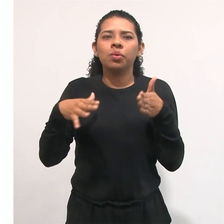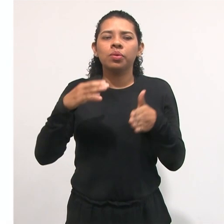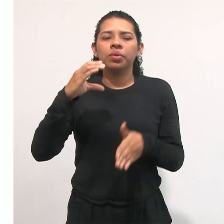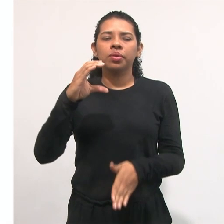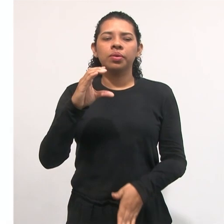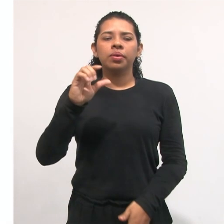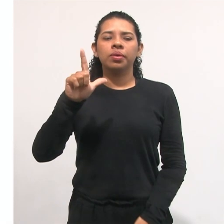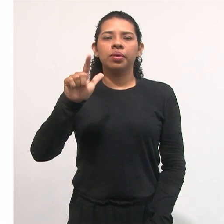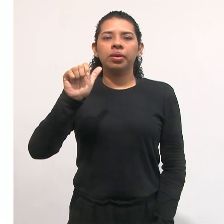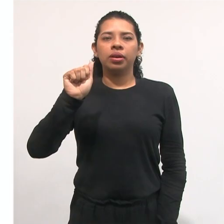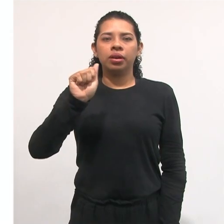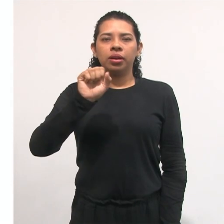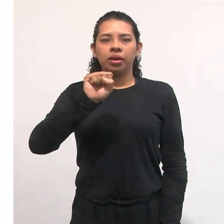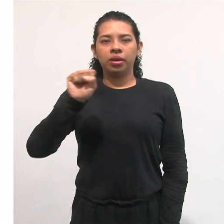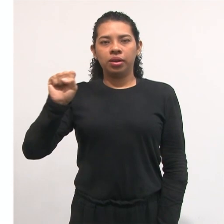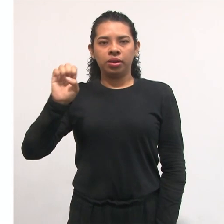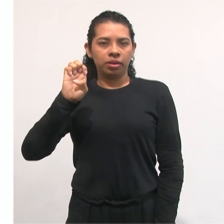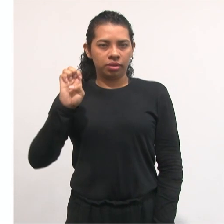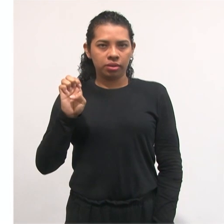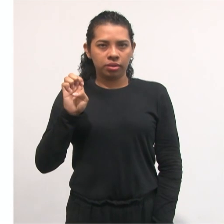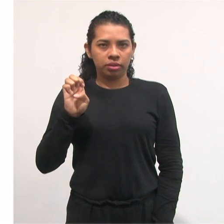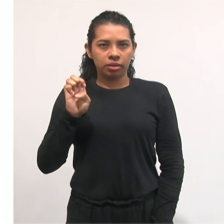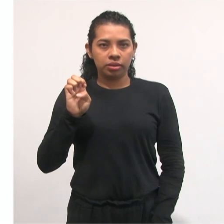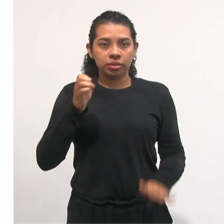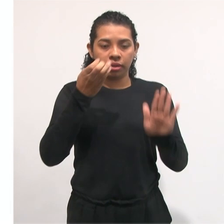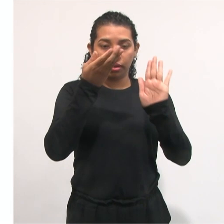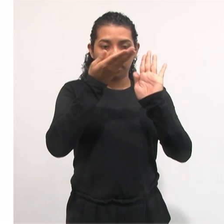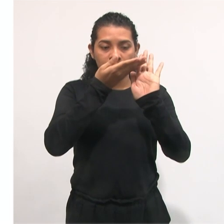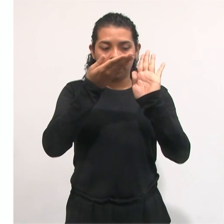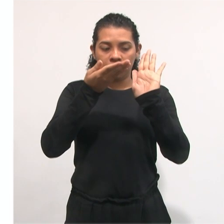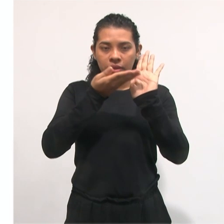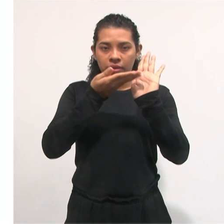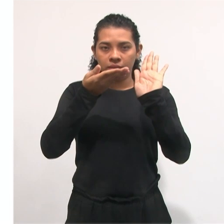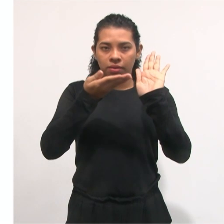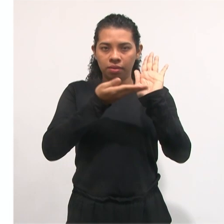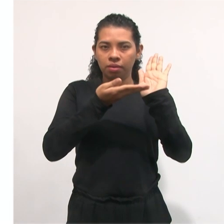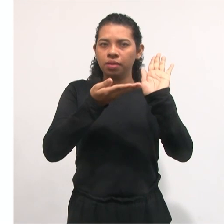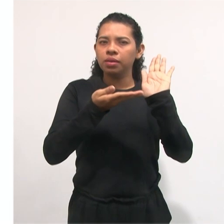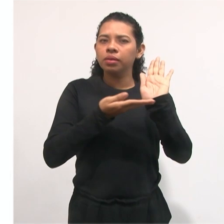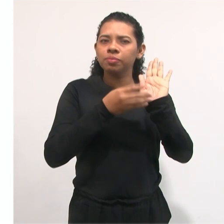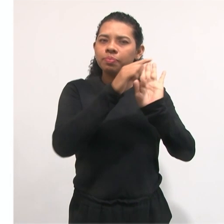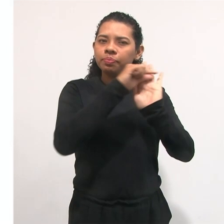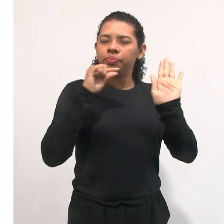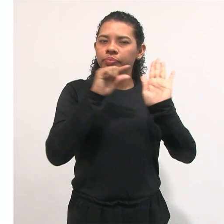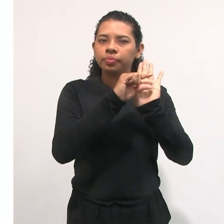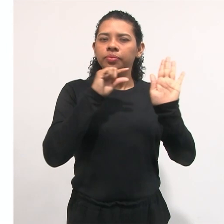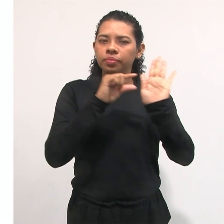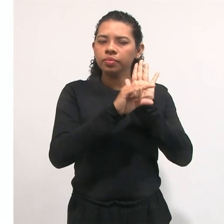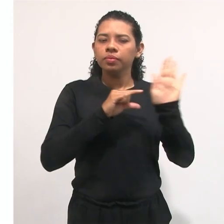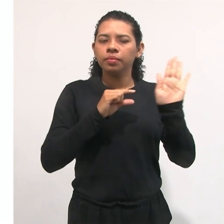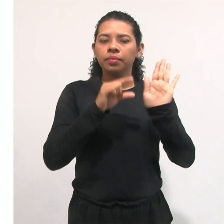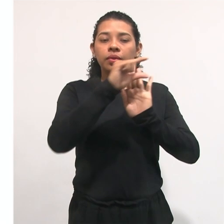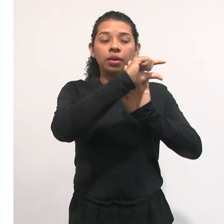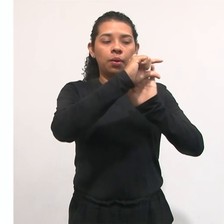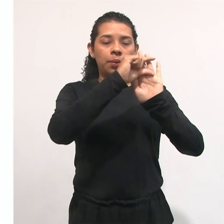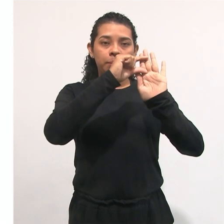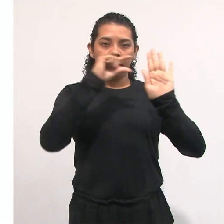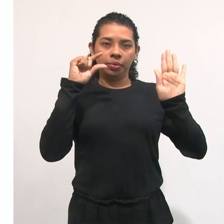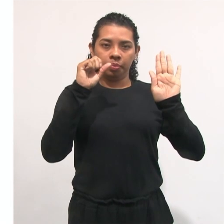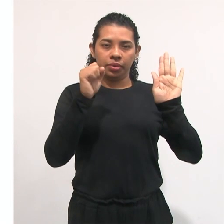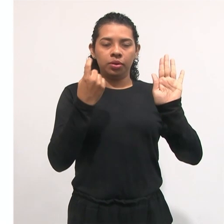a classe, o que vem a ser a classe? Cada linha dessa é uma classe. Por exemplo, de 18 a 21 é a nossa